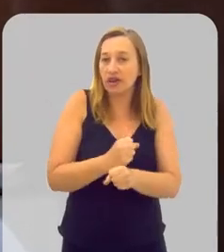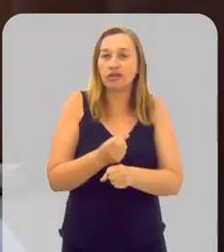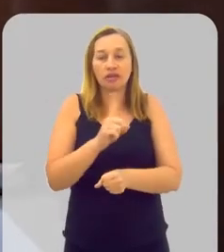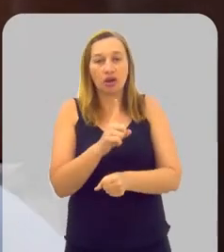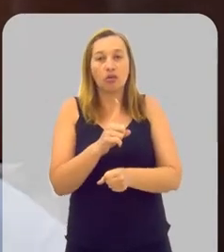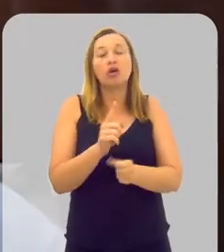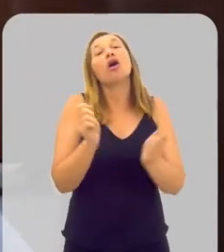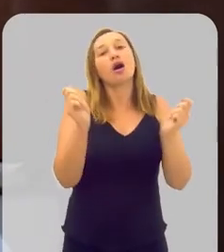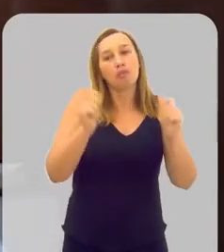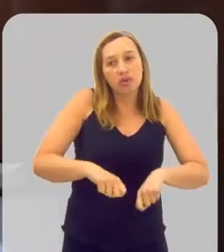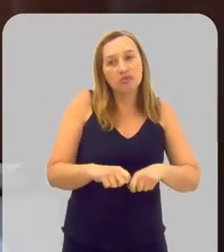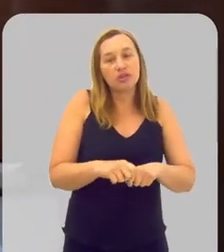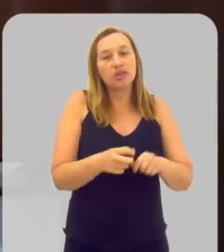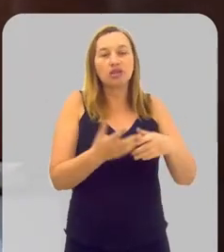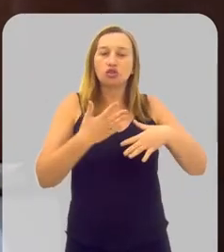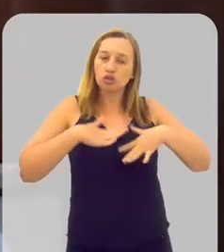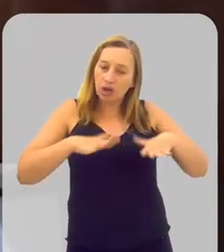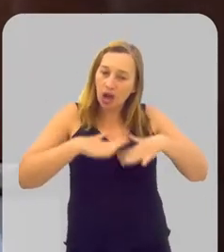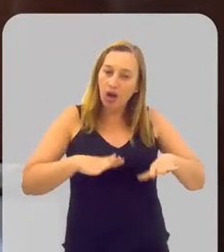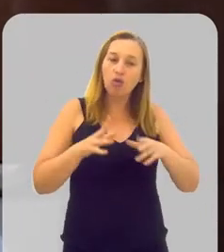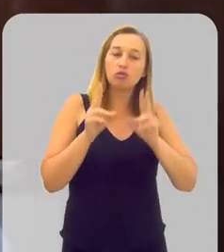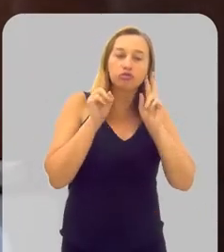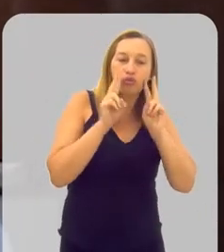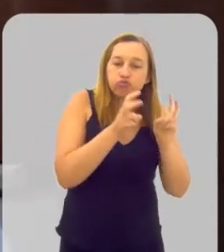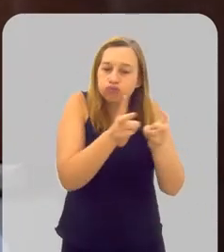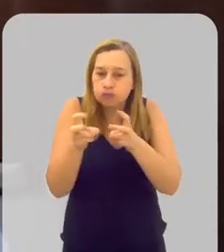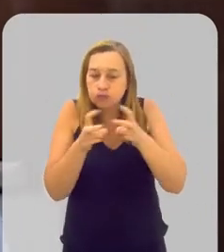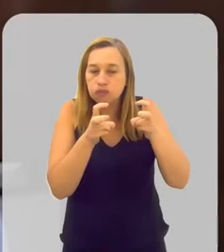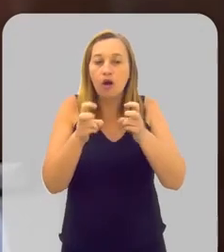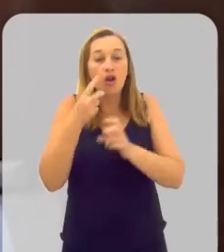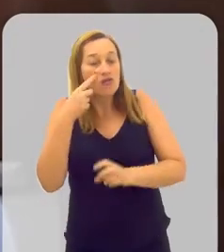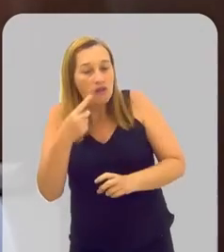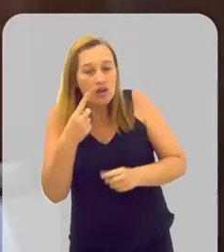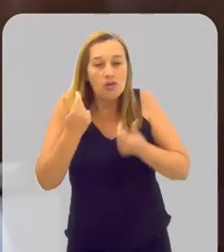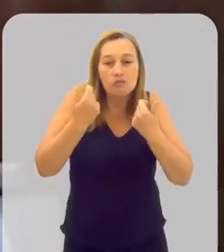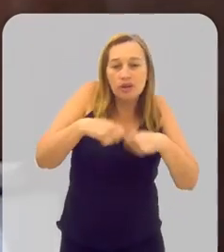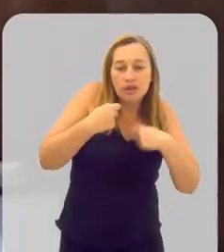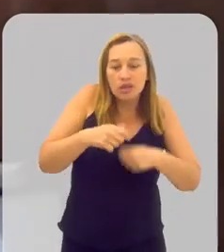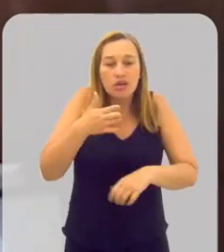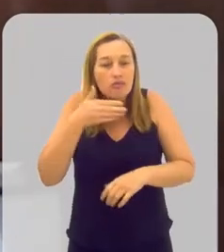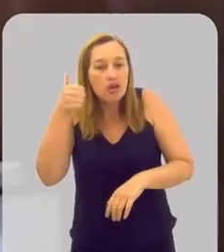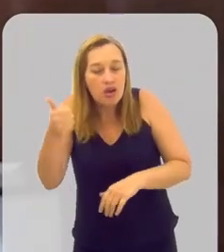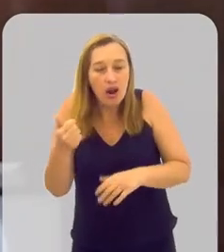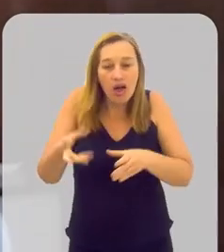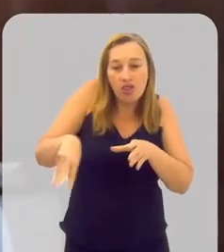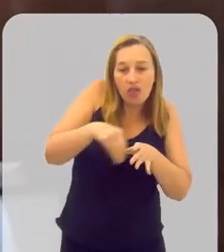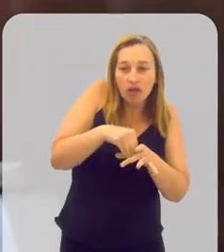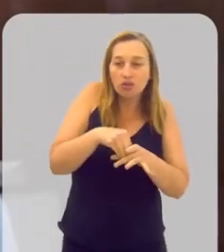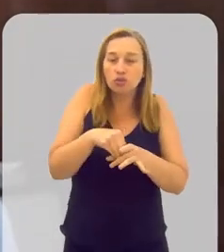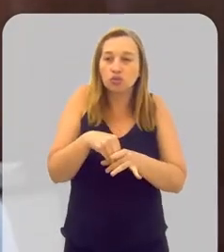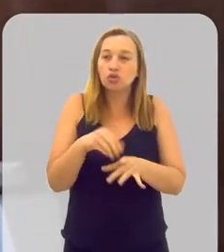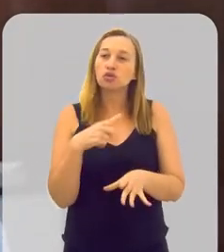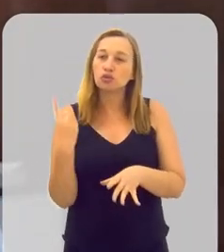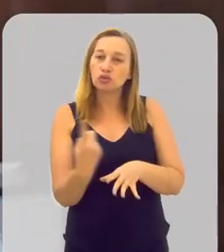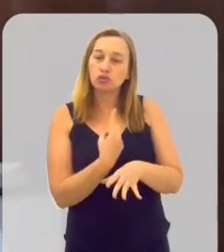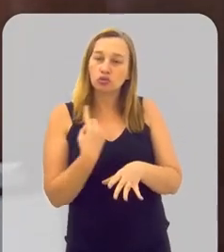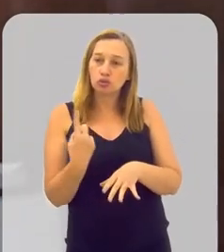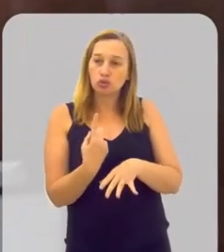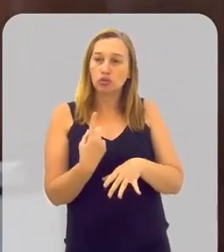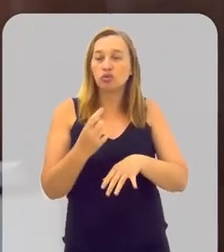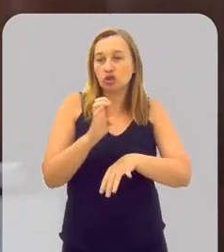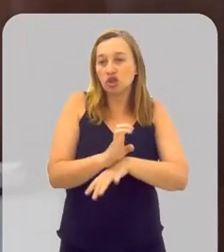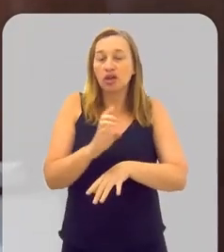acontecer necessariamente a partir do ano que vem. Então, a gente tem essa possibilidade de olhar com cuidado e ver o que a gente precisa